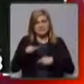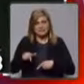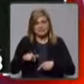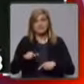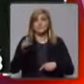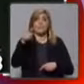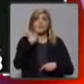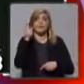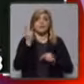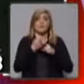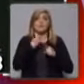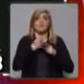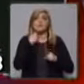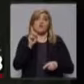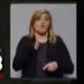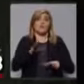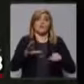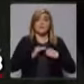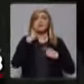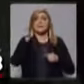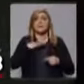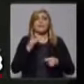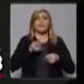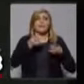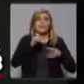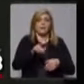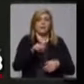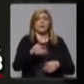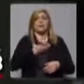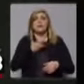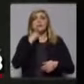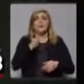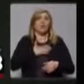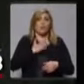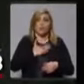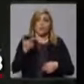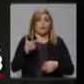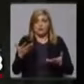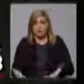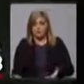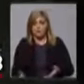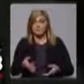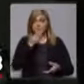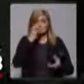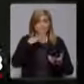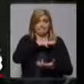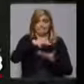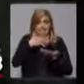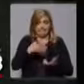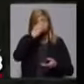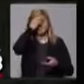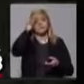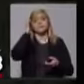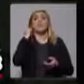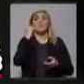que não aceitava a austeridade, mas também disse que queria o perdão da dívida, mas também disse que não queria a Troika. Isso entra um pouco em colisão. Uma coisa é